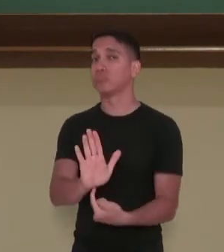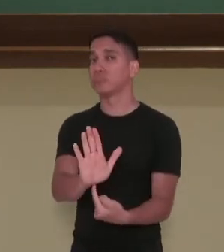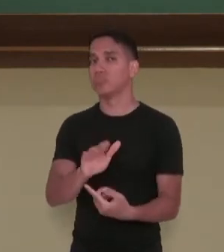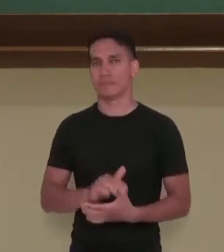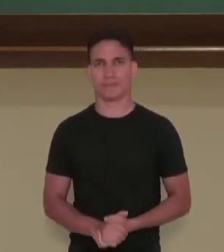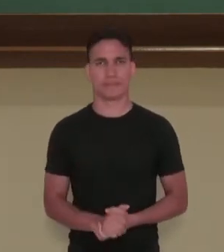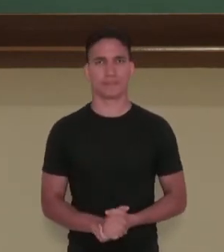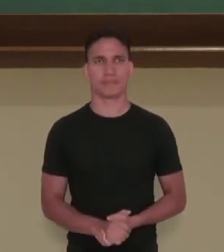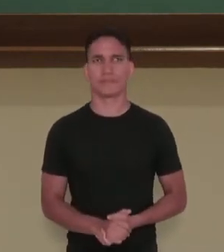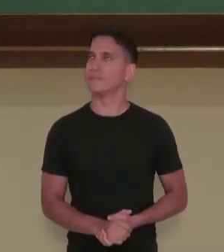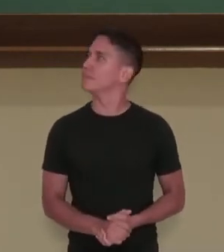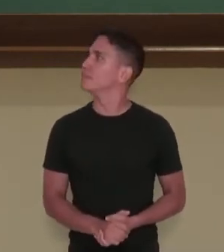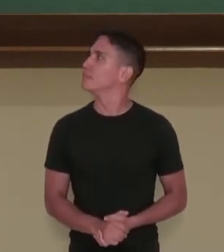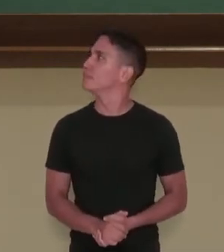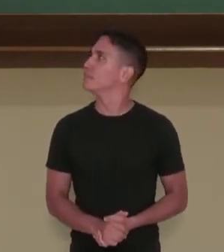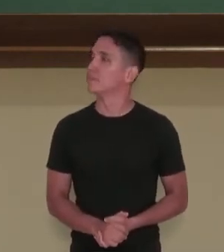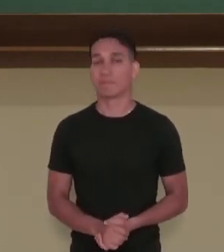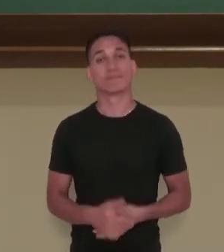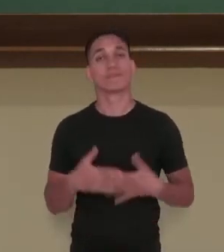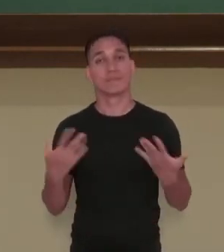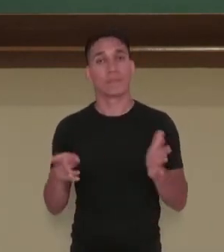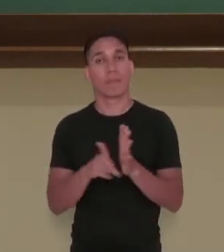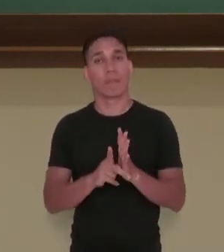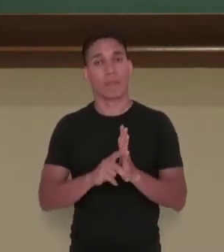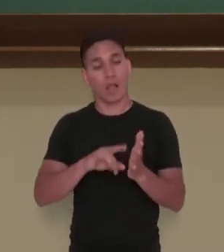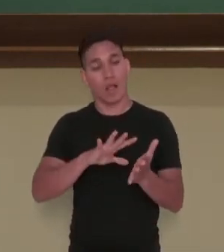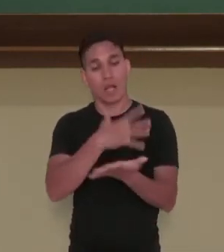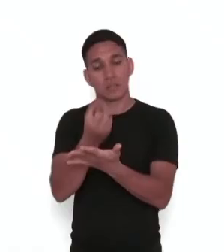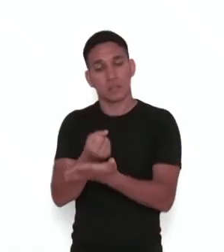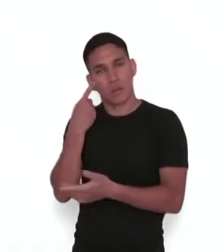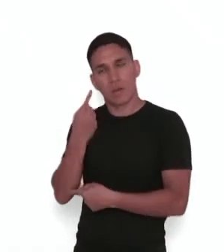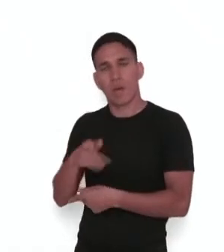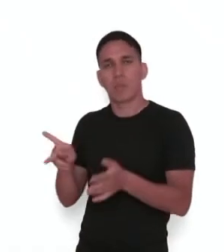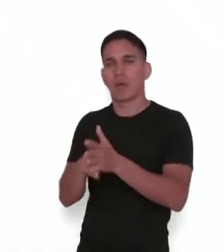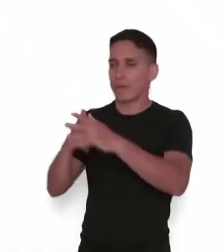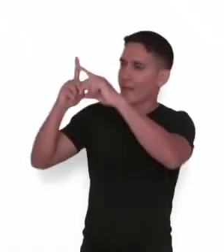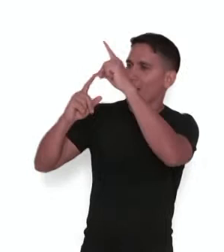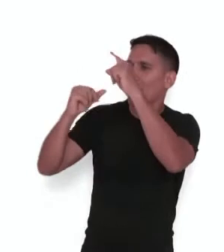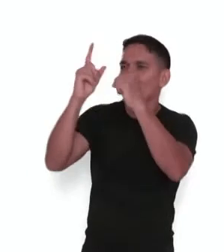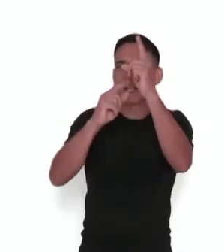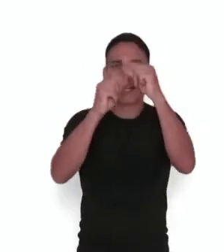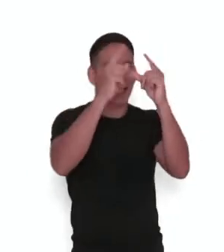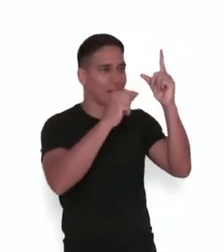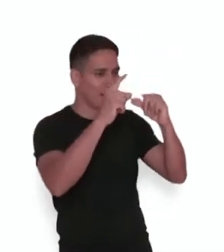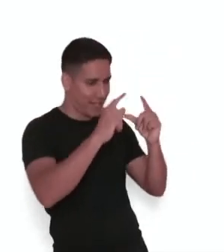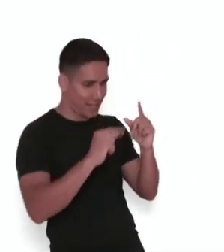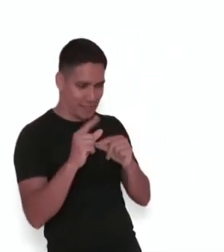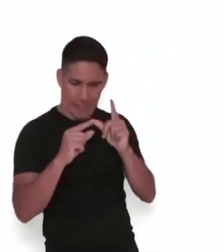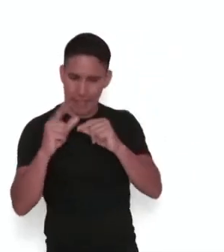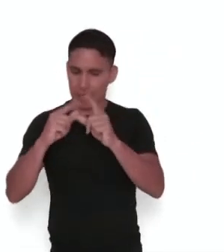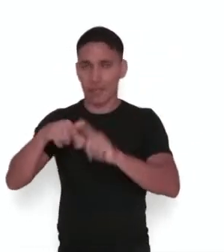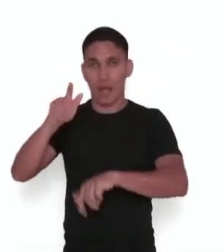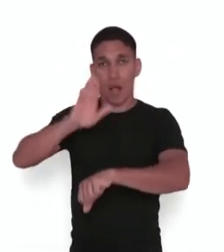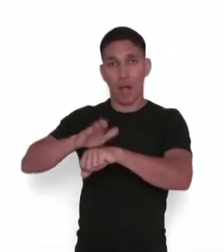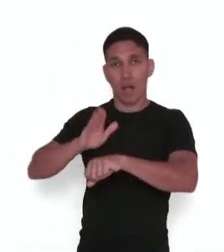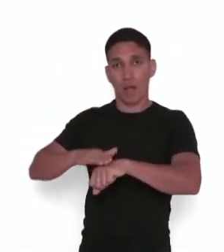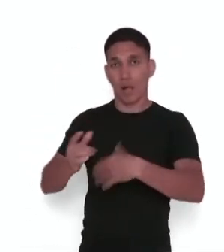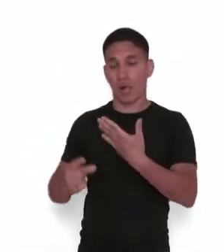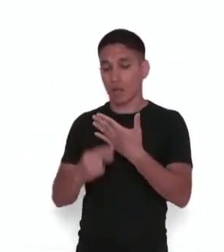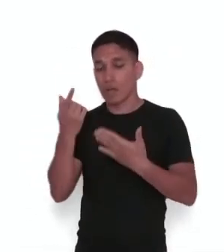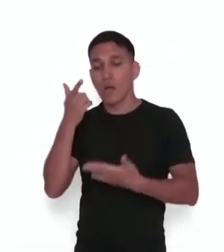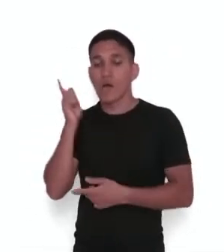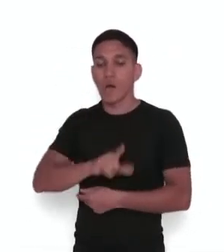tela? Na obra Estrelinhas, o artista cria a escultura e depois trabalha